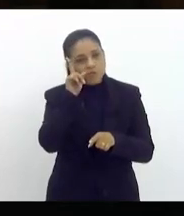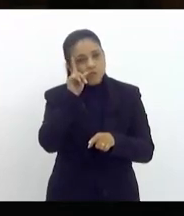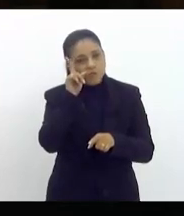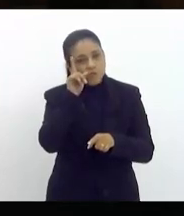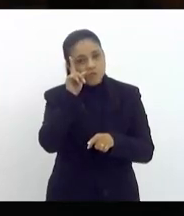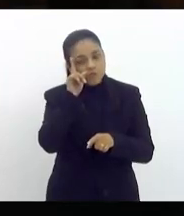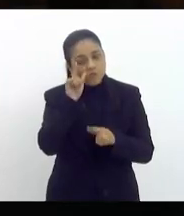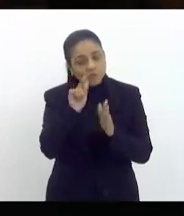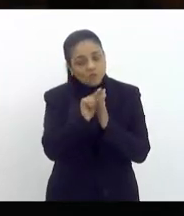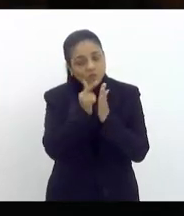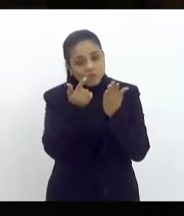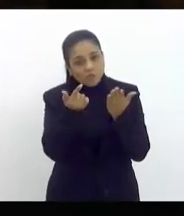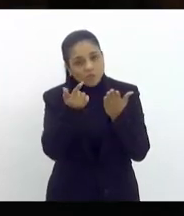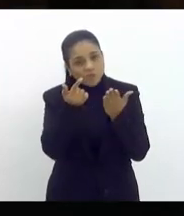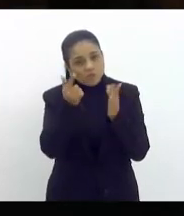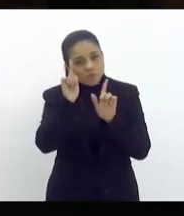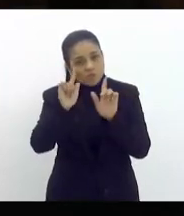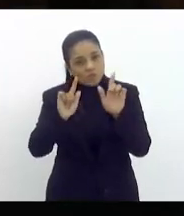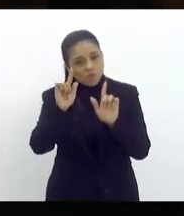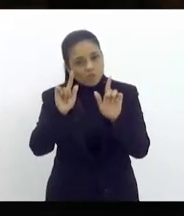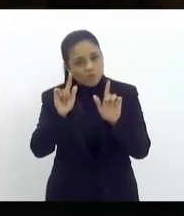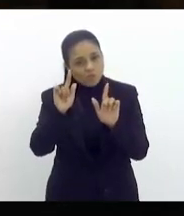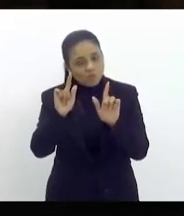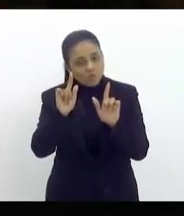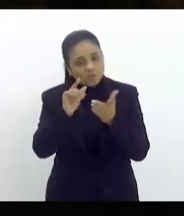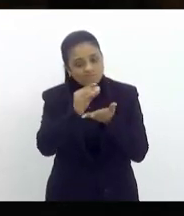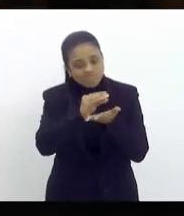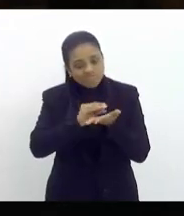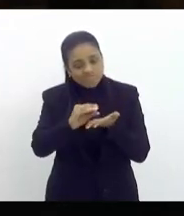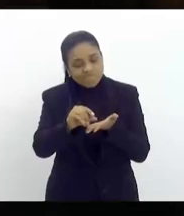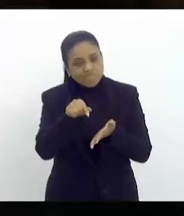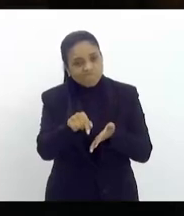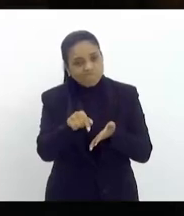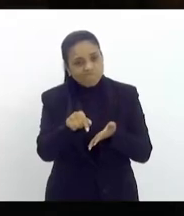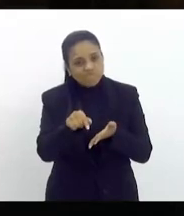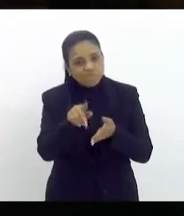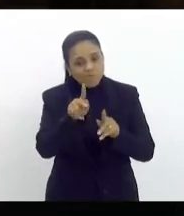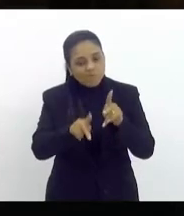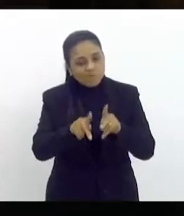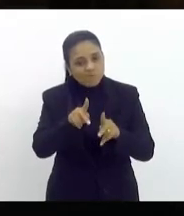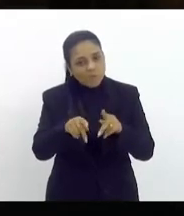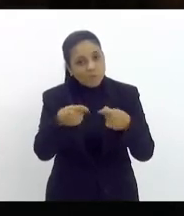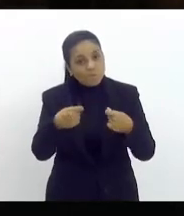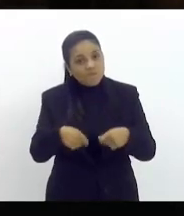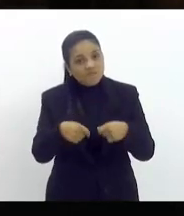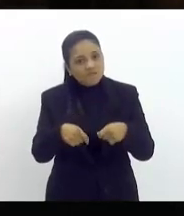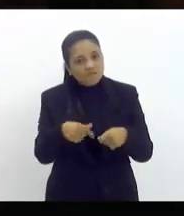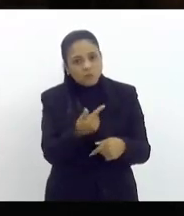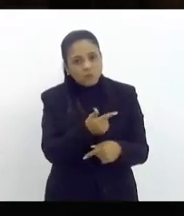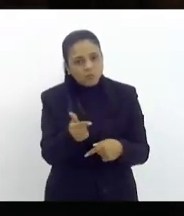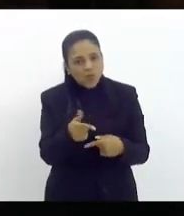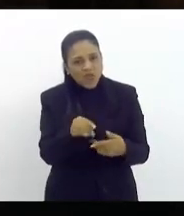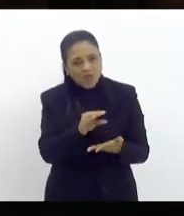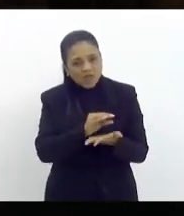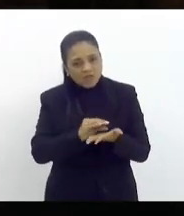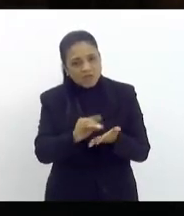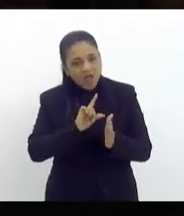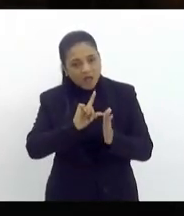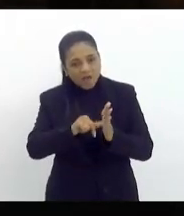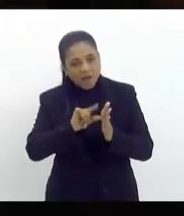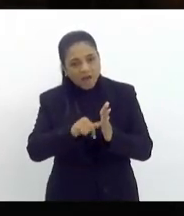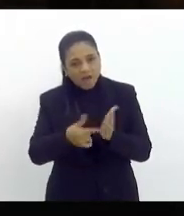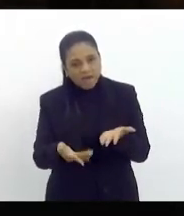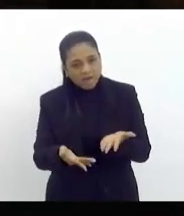todos os jornais que não está chegando a população que mais merece e precisa desse benefício a gente está falando de